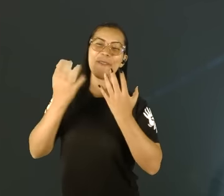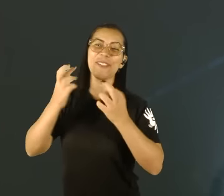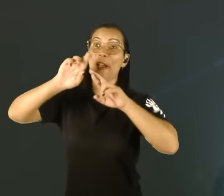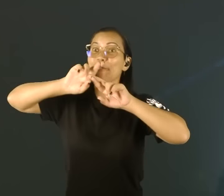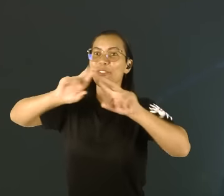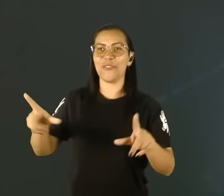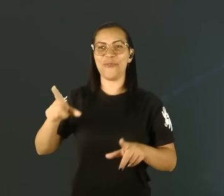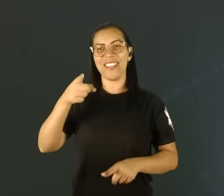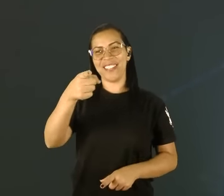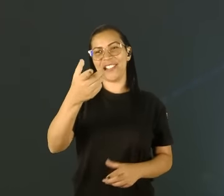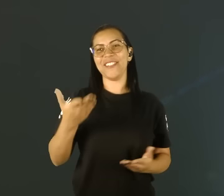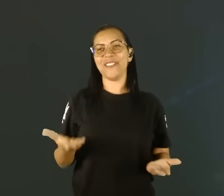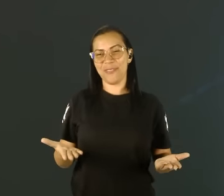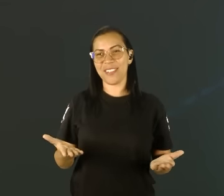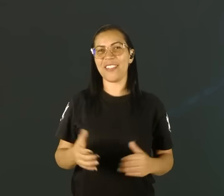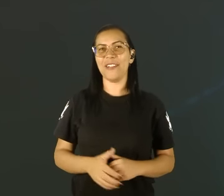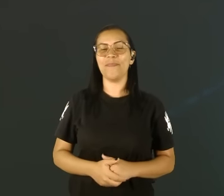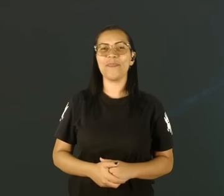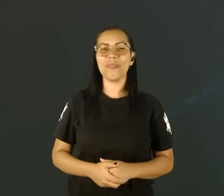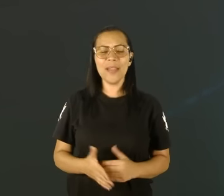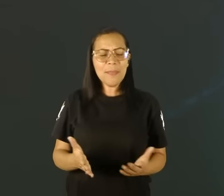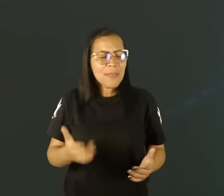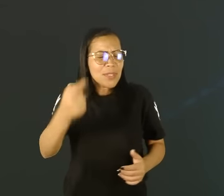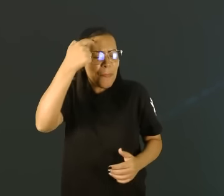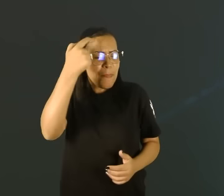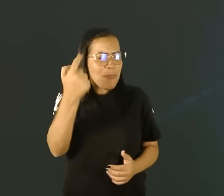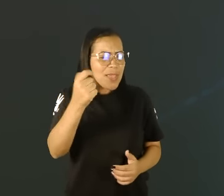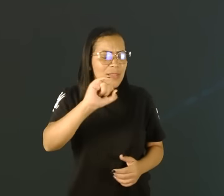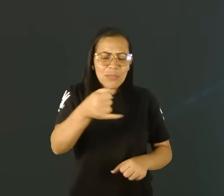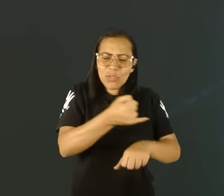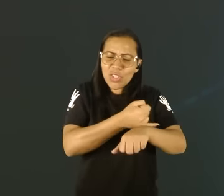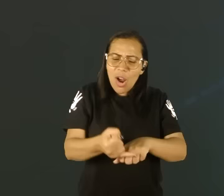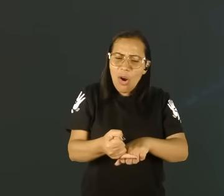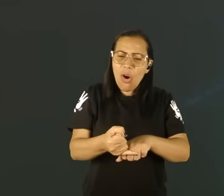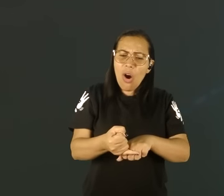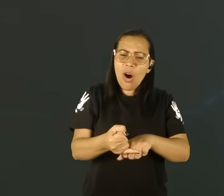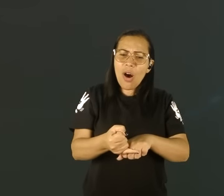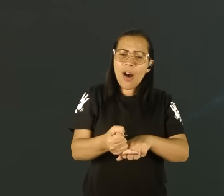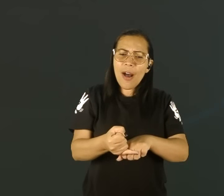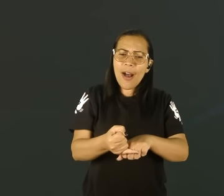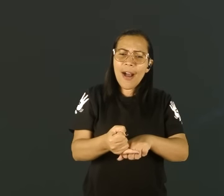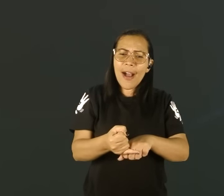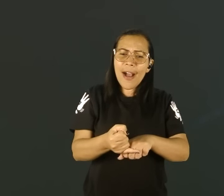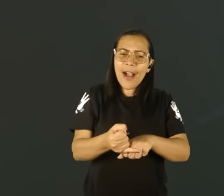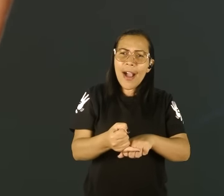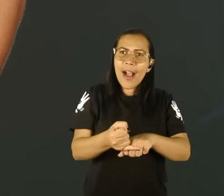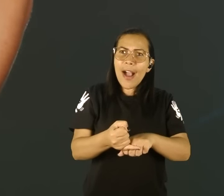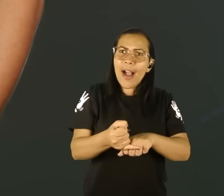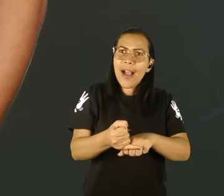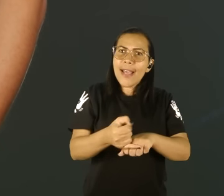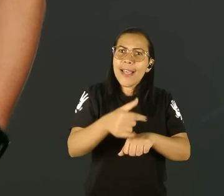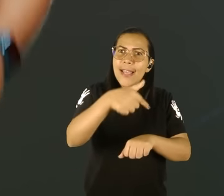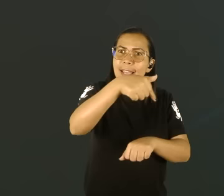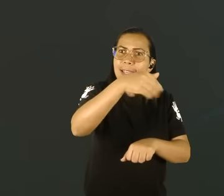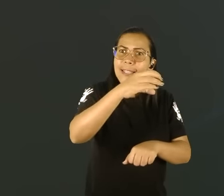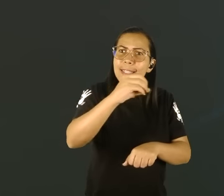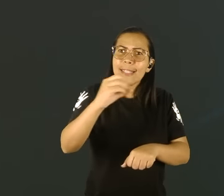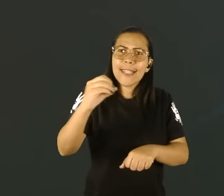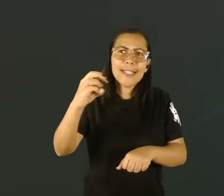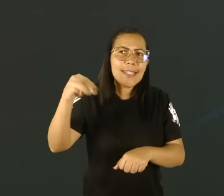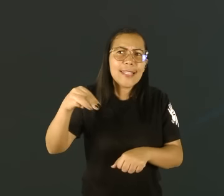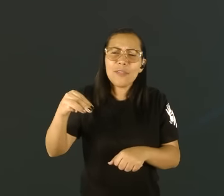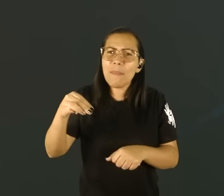que me impressiona é que quando ele anda 700 quilômetros e deita, é ali que Deus fala com ele. Ele